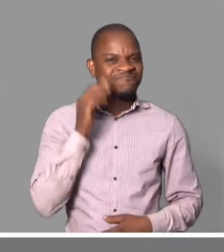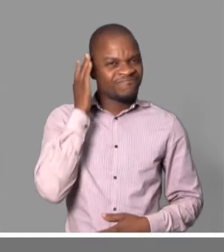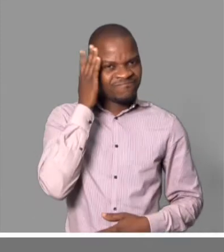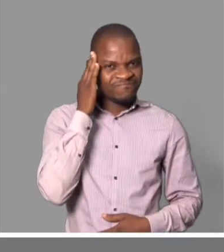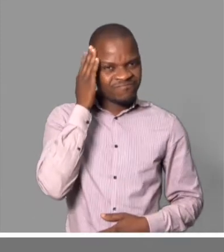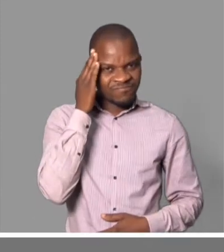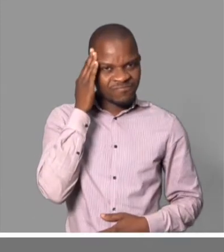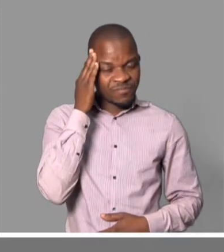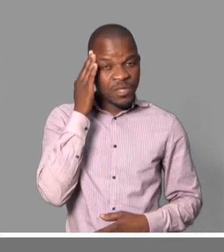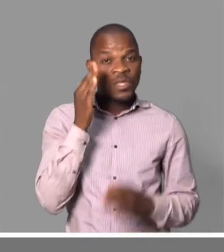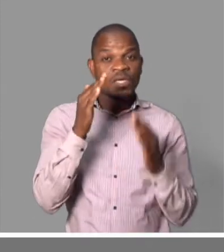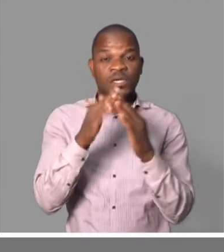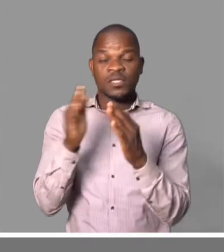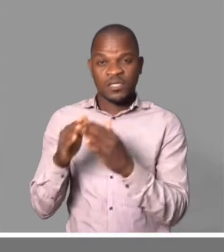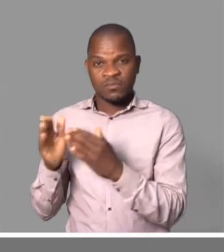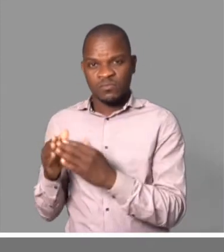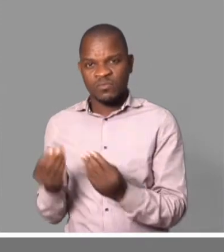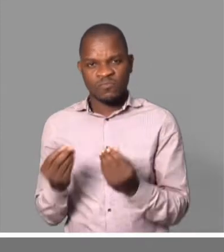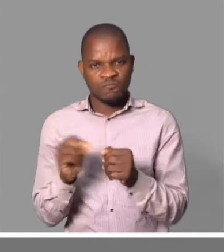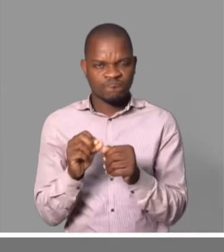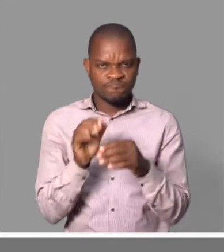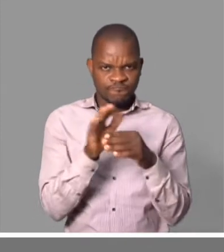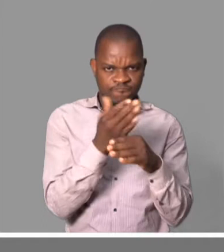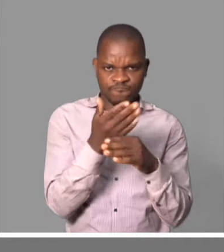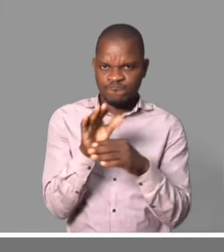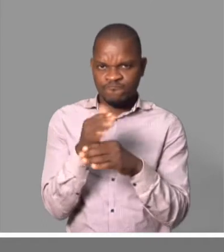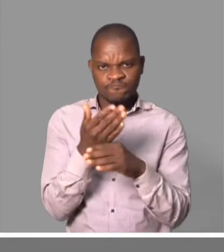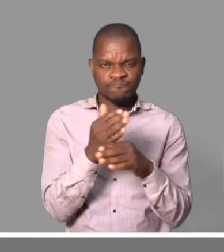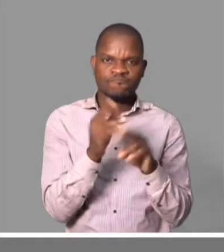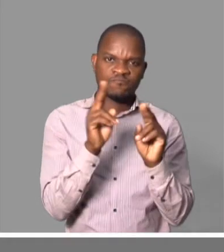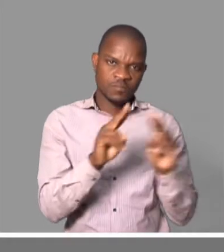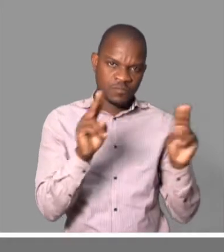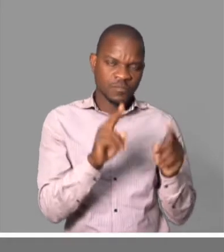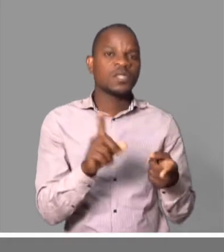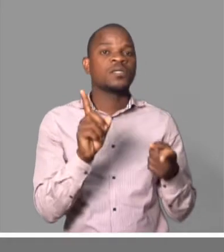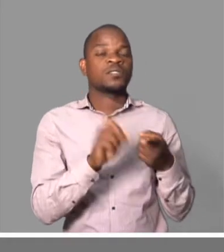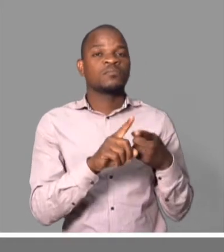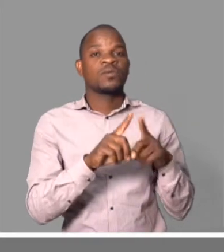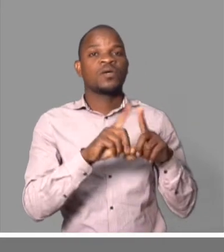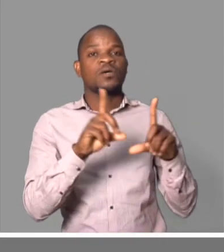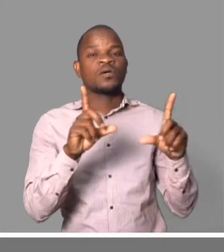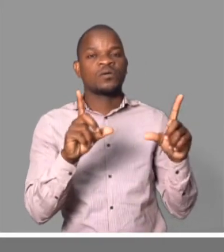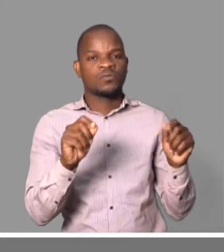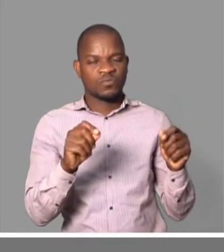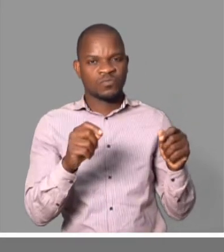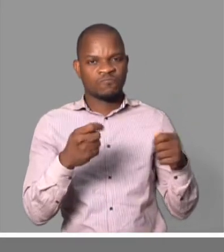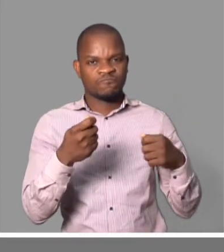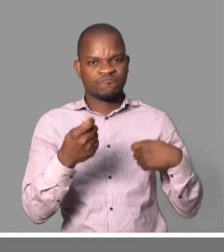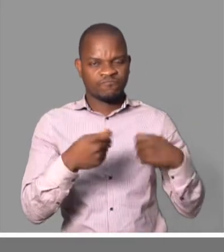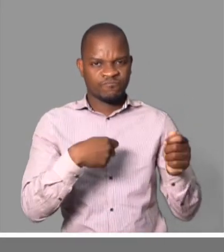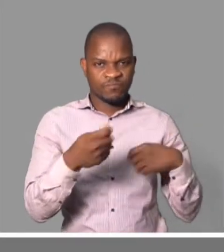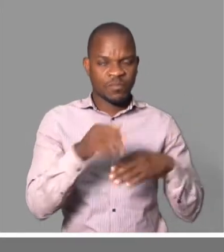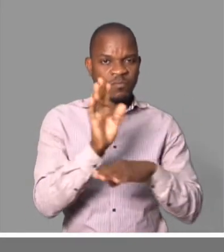tentei rever todas as minhas casas já estão reabridas, assim como a minha própria atuação